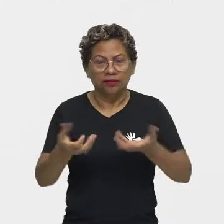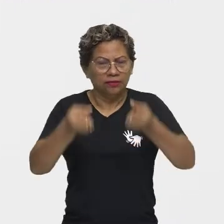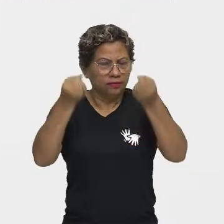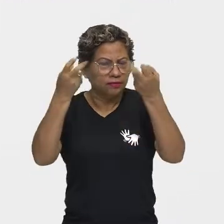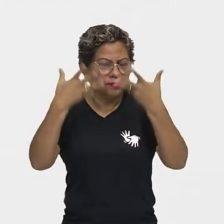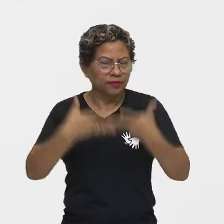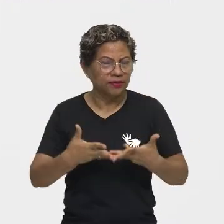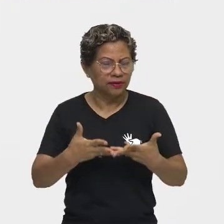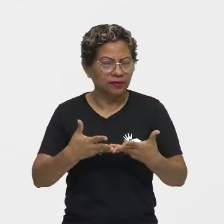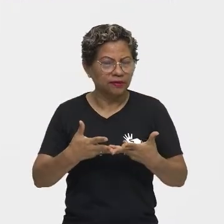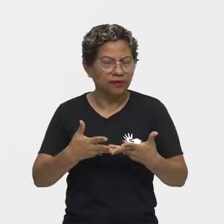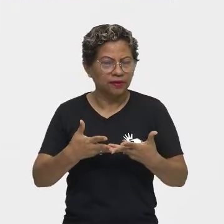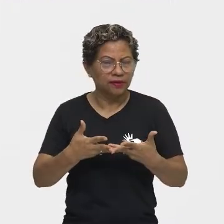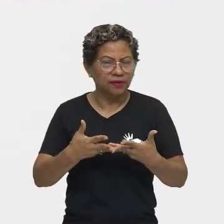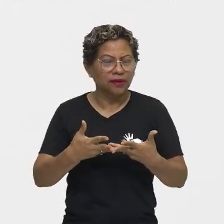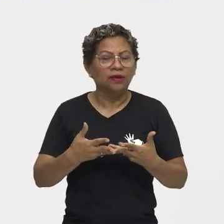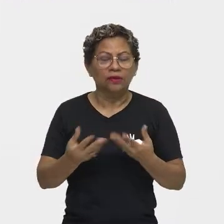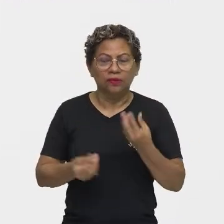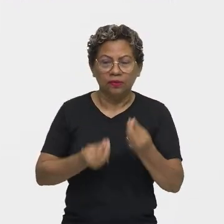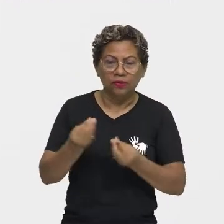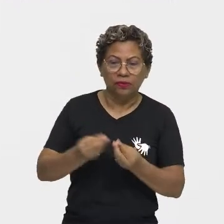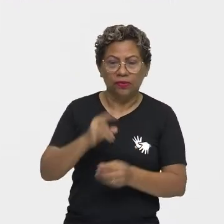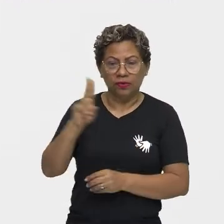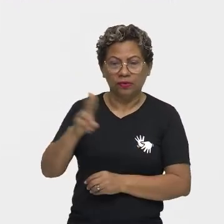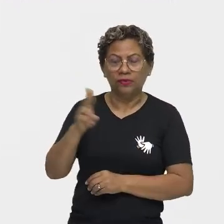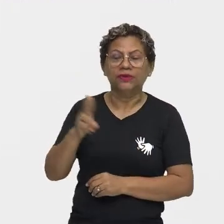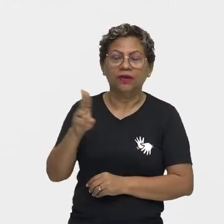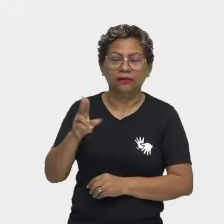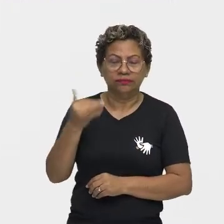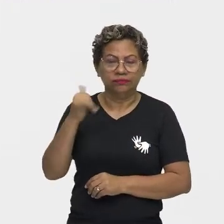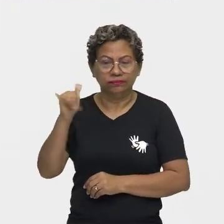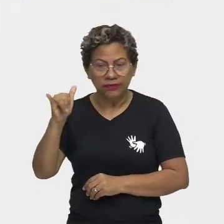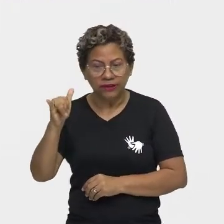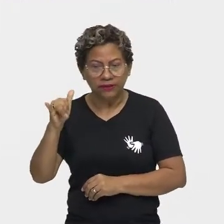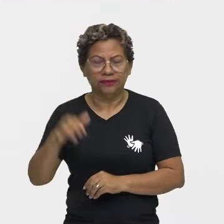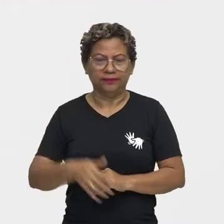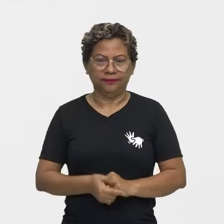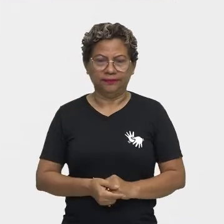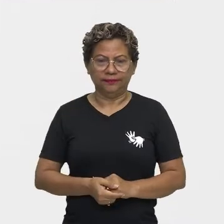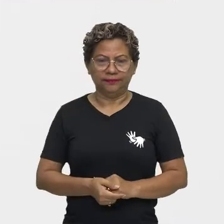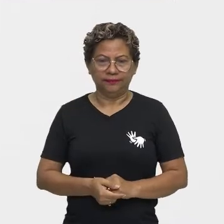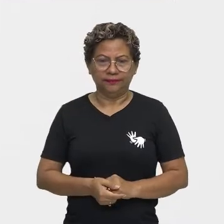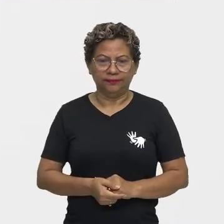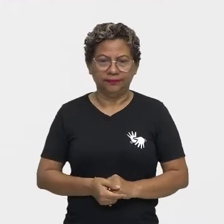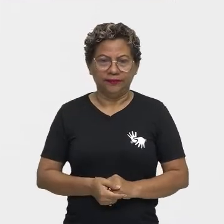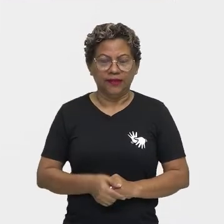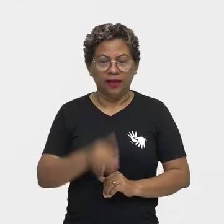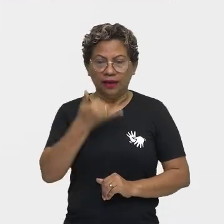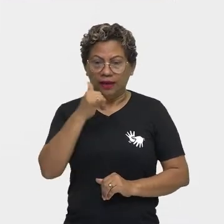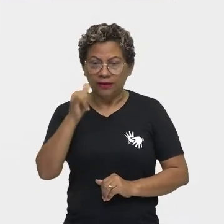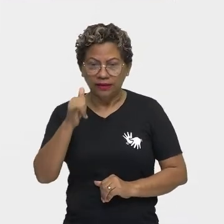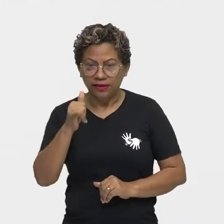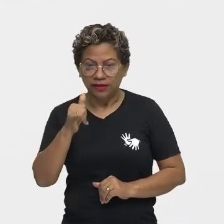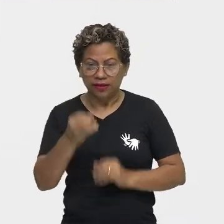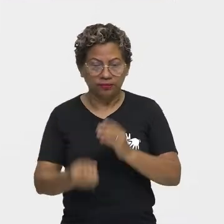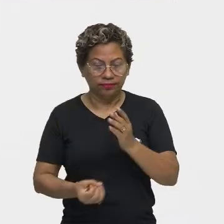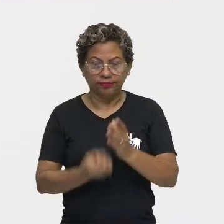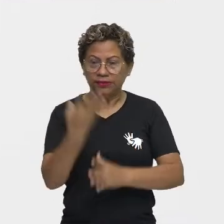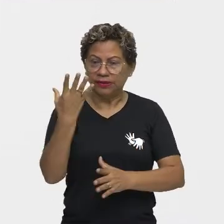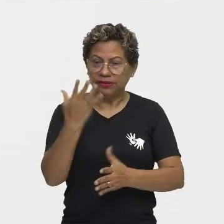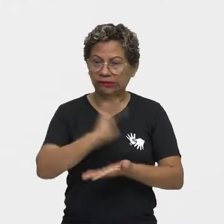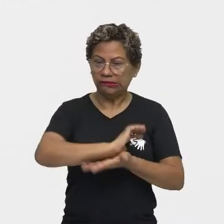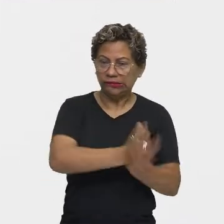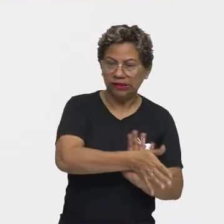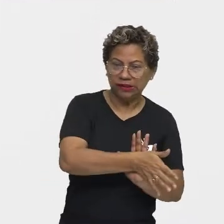de conservação de energia. Veja, conservação de energia, a energia não pode ser criada nem destruída, esse é